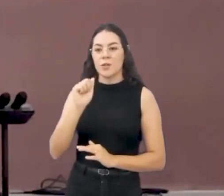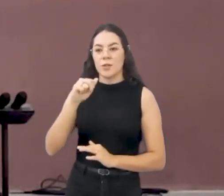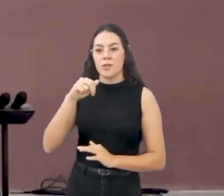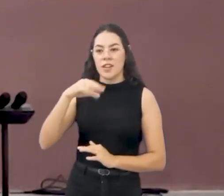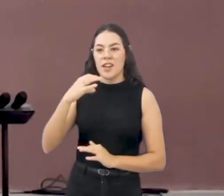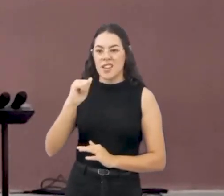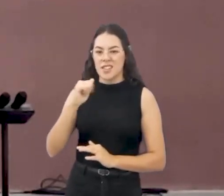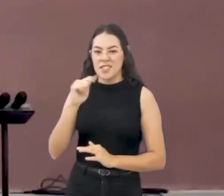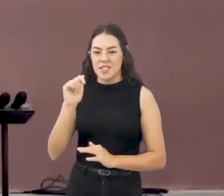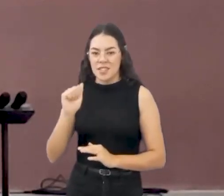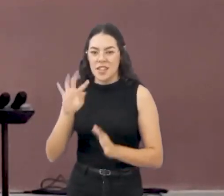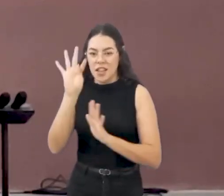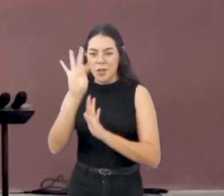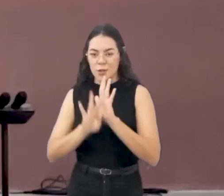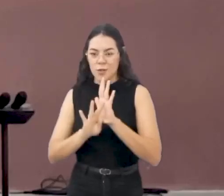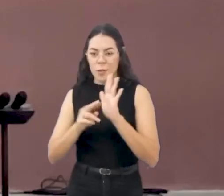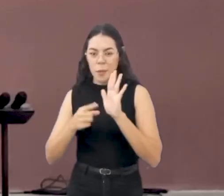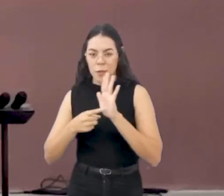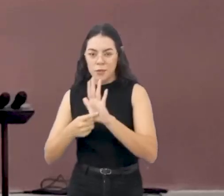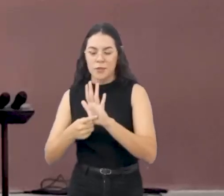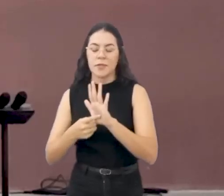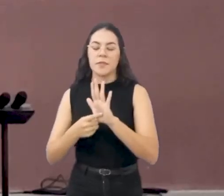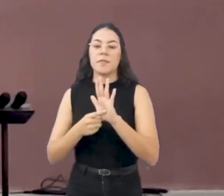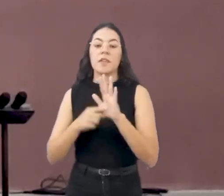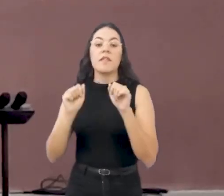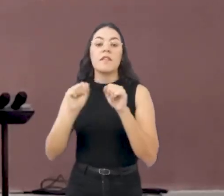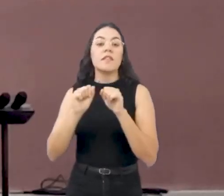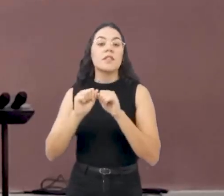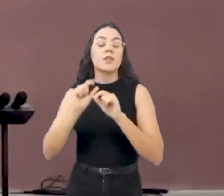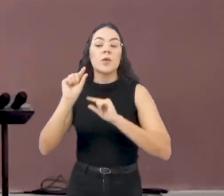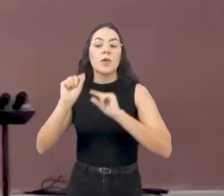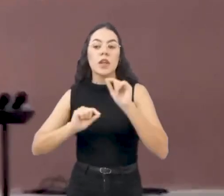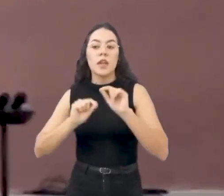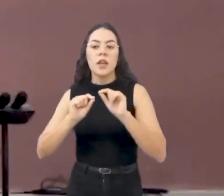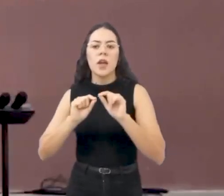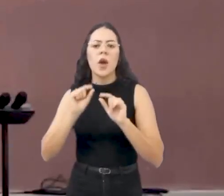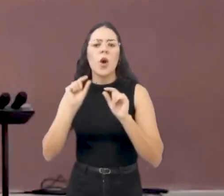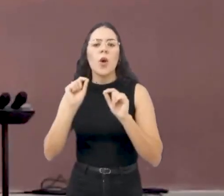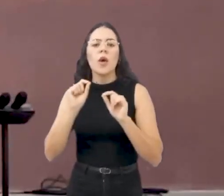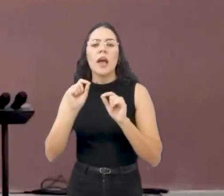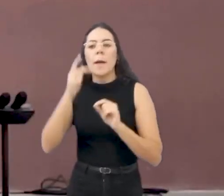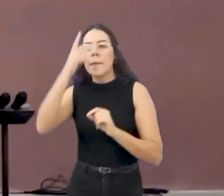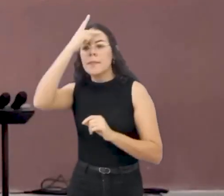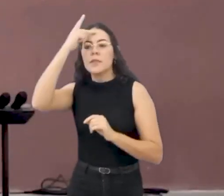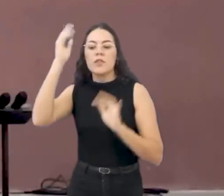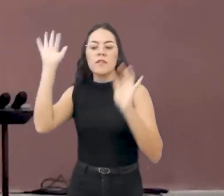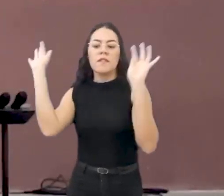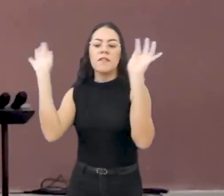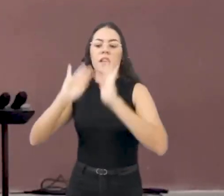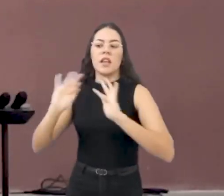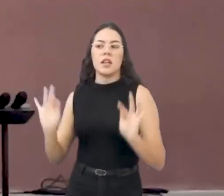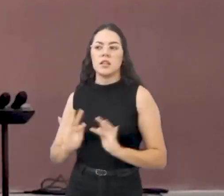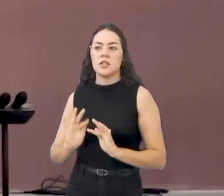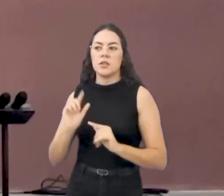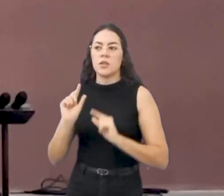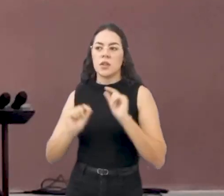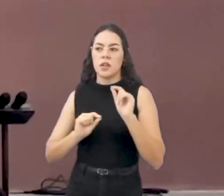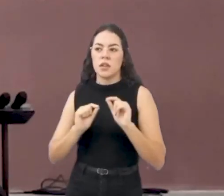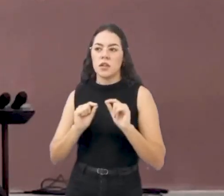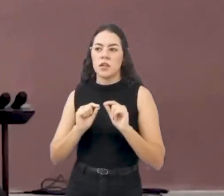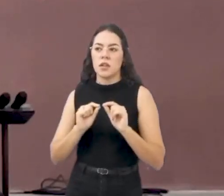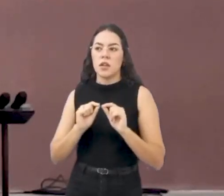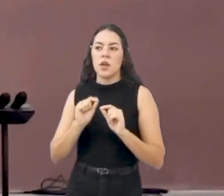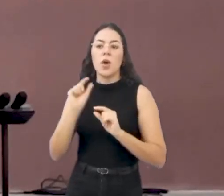A grande pergunta que a gente precisa fazer é: quem é bem-aventurado? O que é